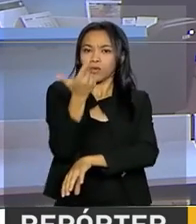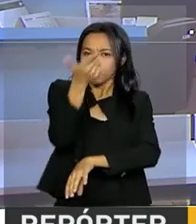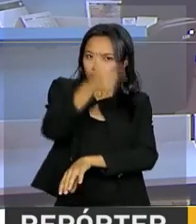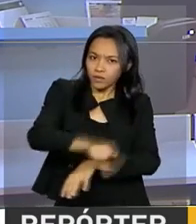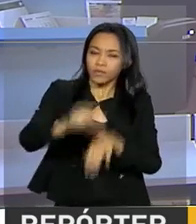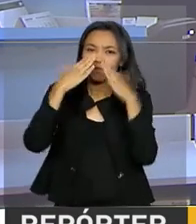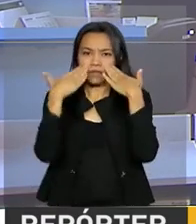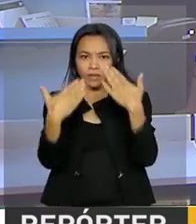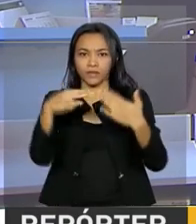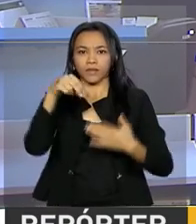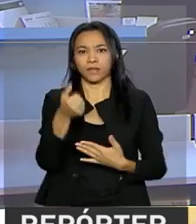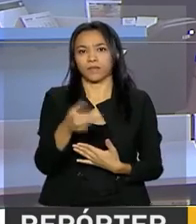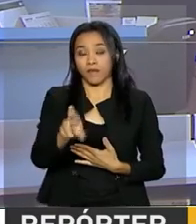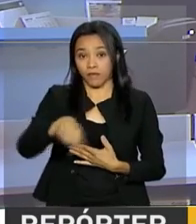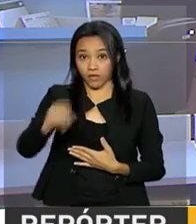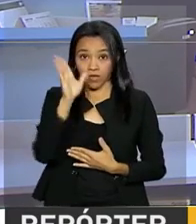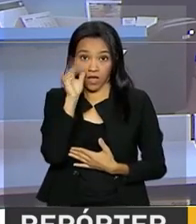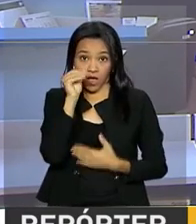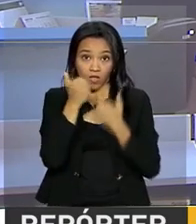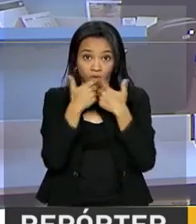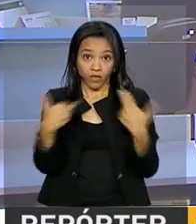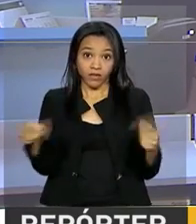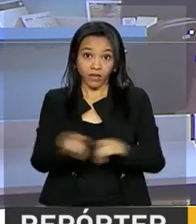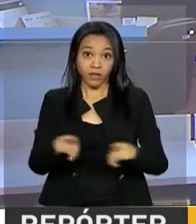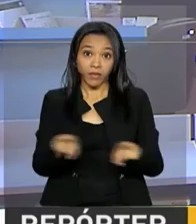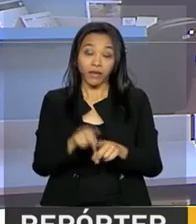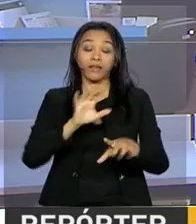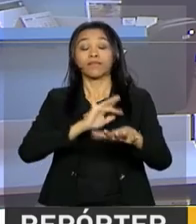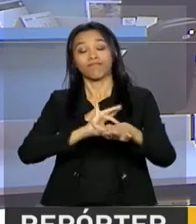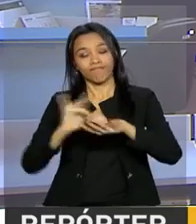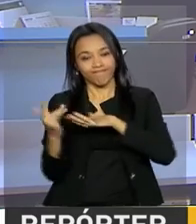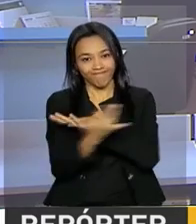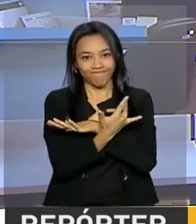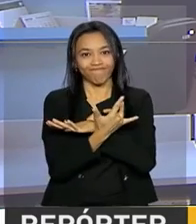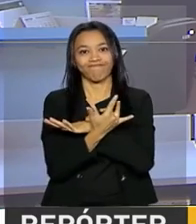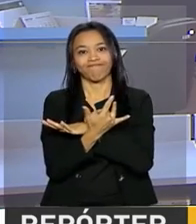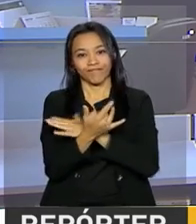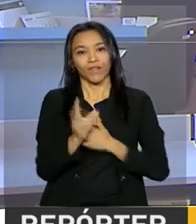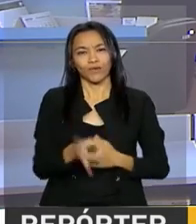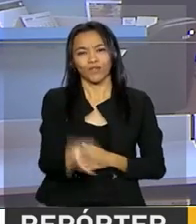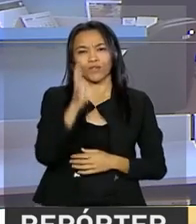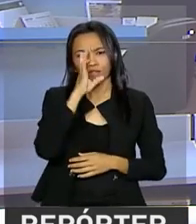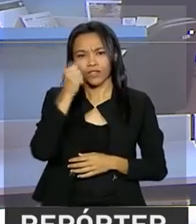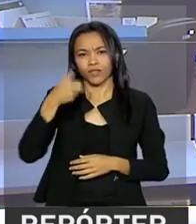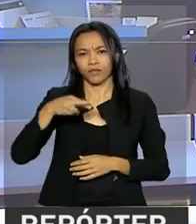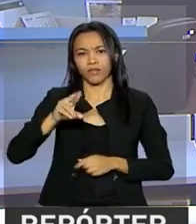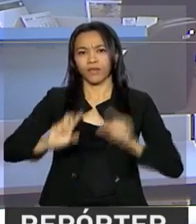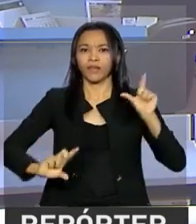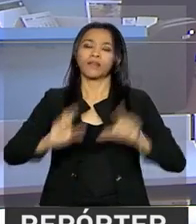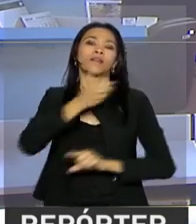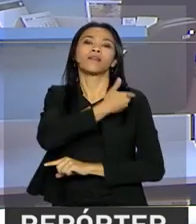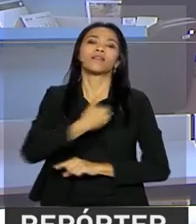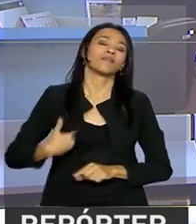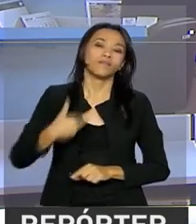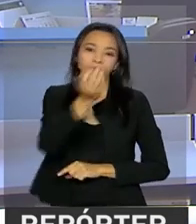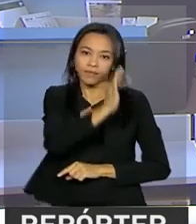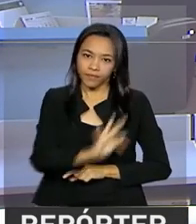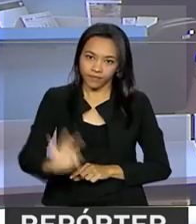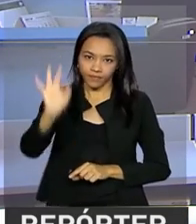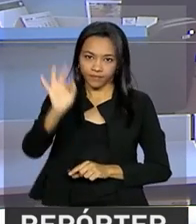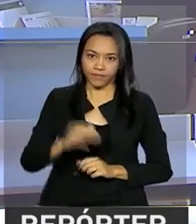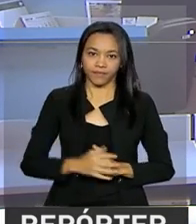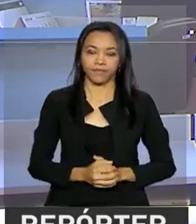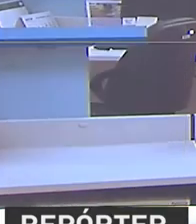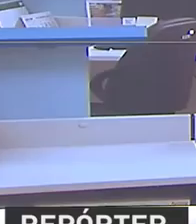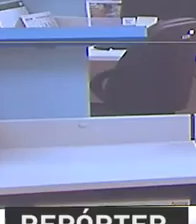edição do repórter nbr acompanha as novidades também em nossas redes sociais continue com a gente aqui na tv nbr a tv do governo